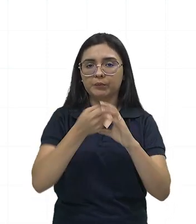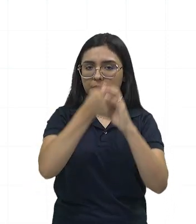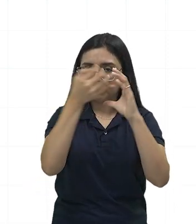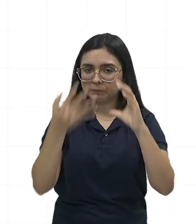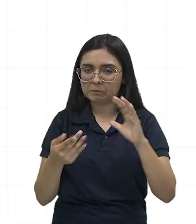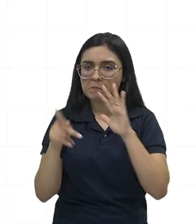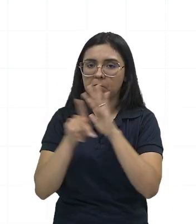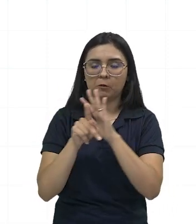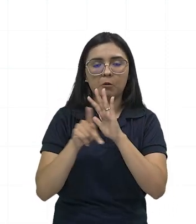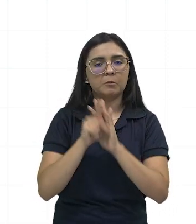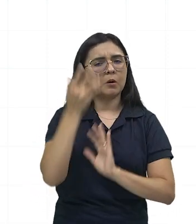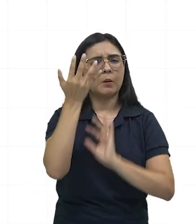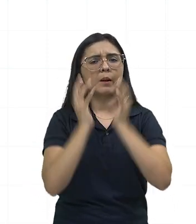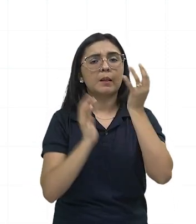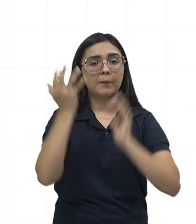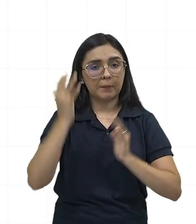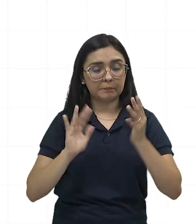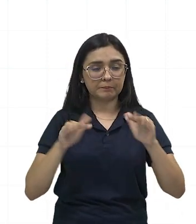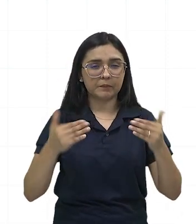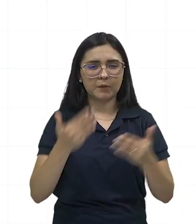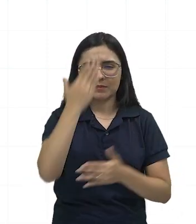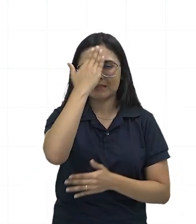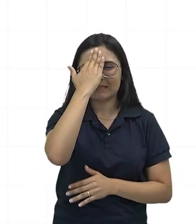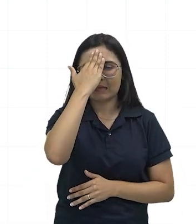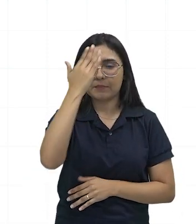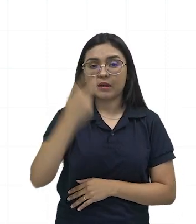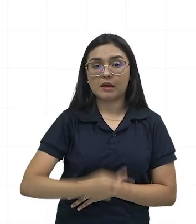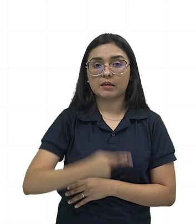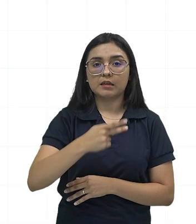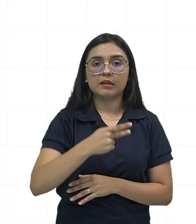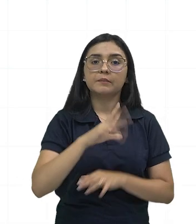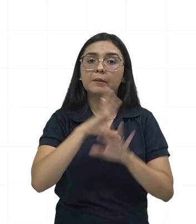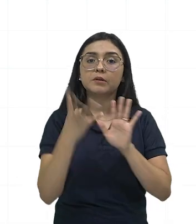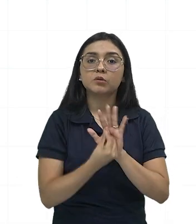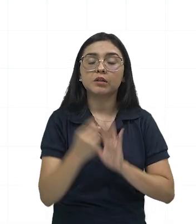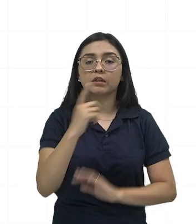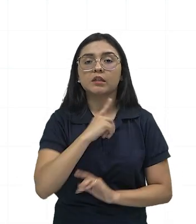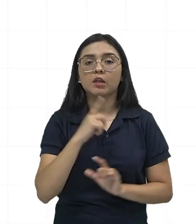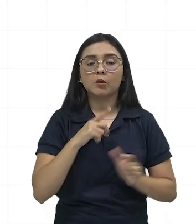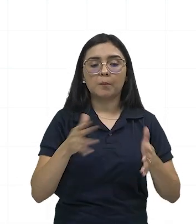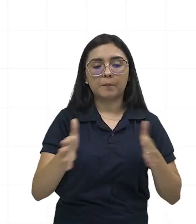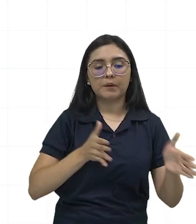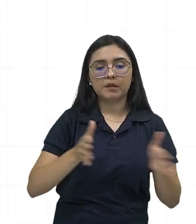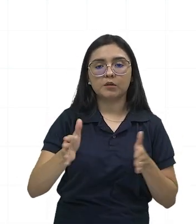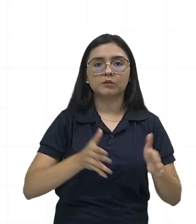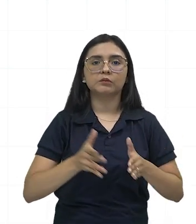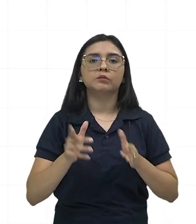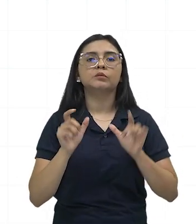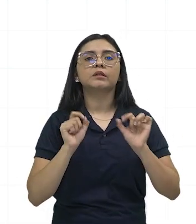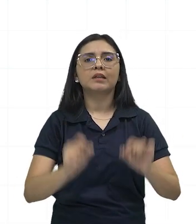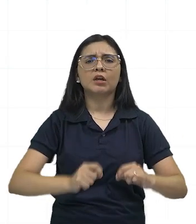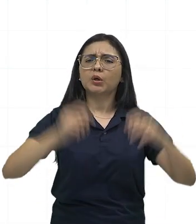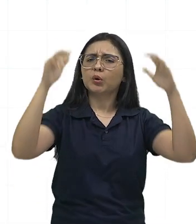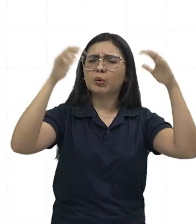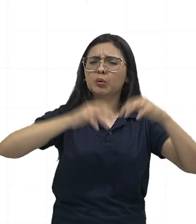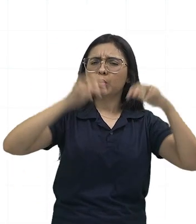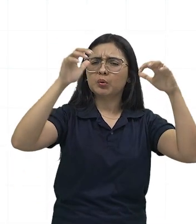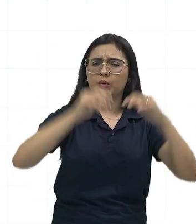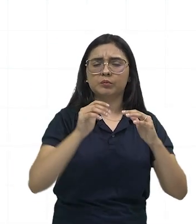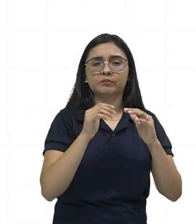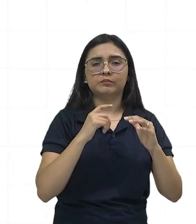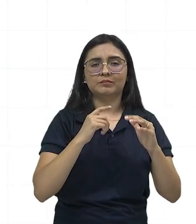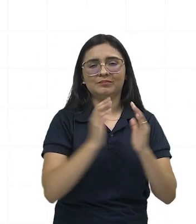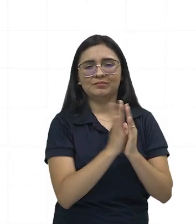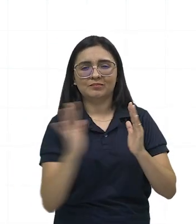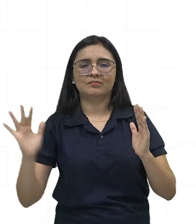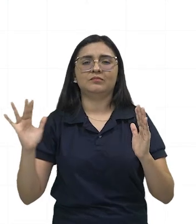características desse clima. Então, a gente sabe que aqui na Amazônia nós temos um período de intensas chuvas,